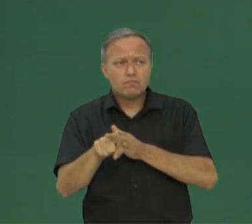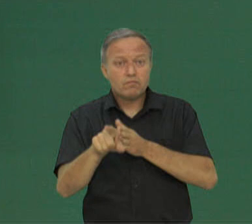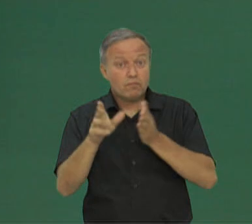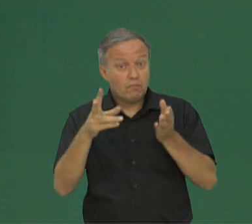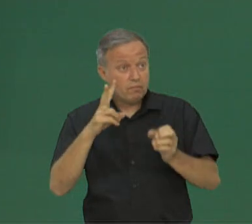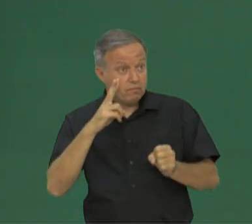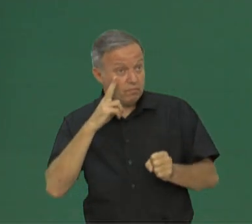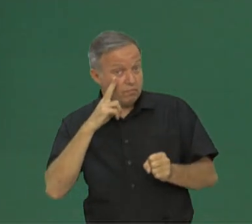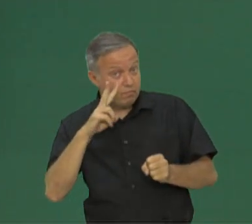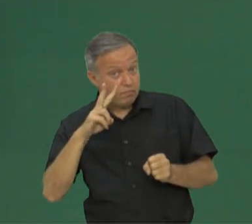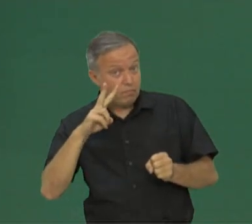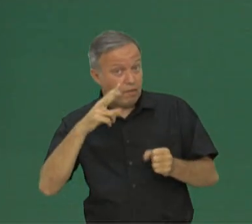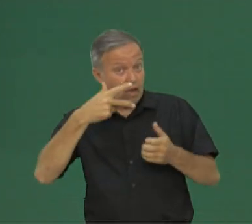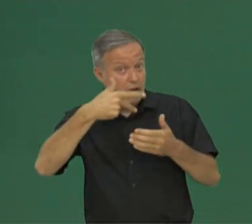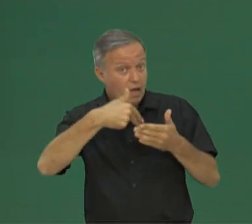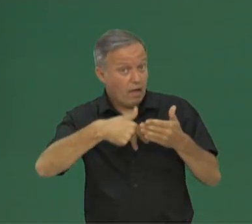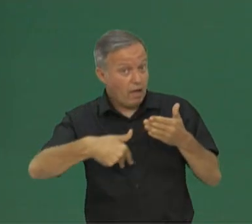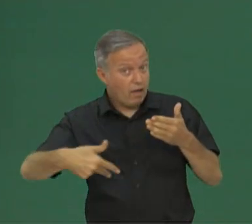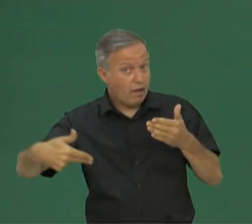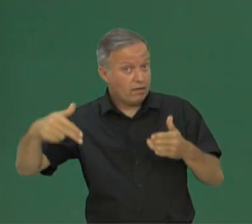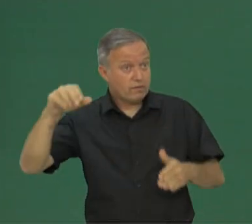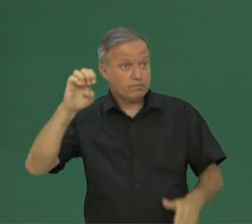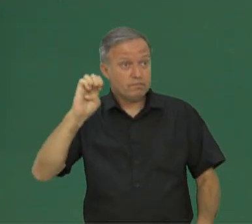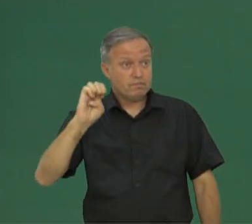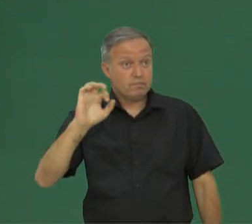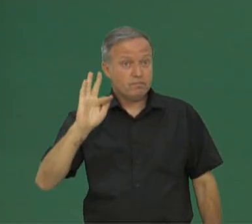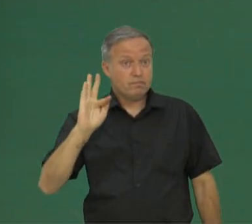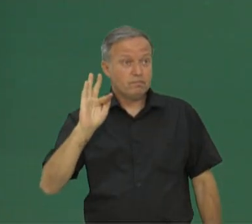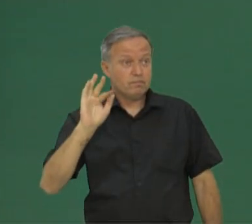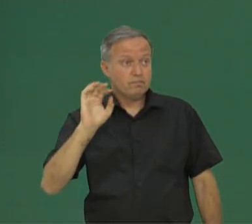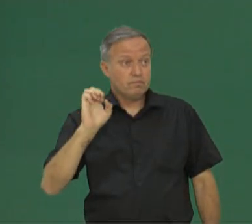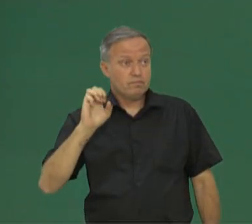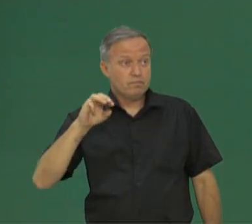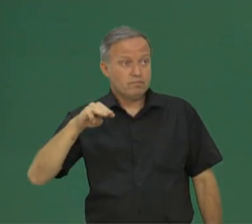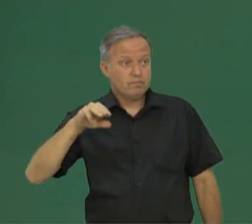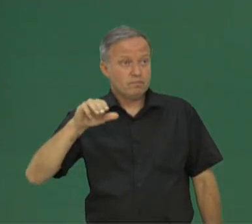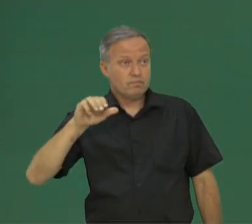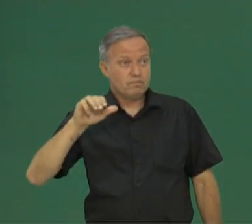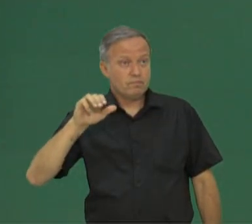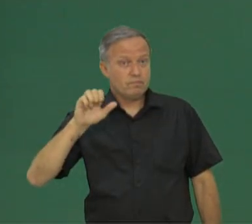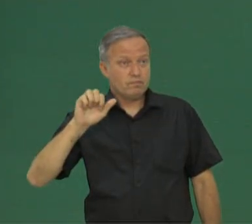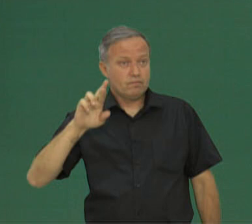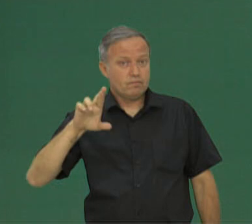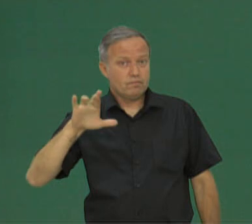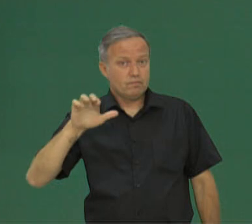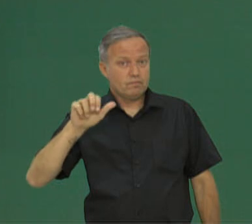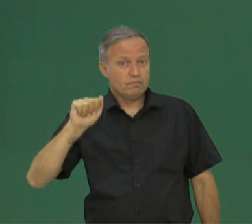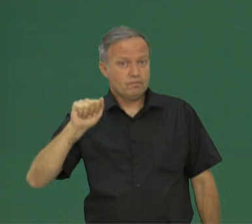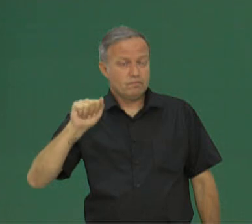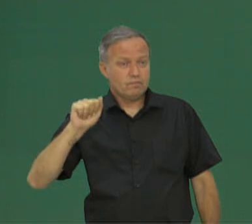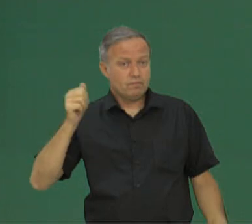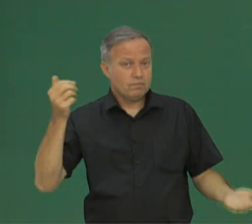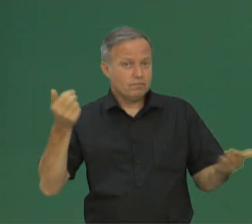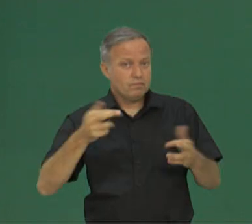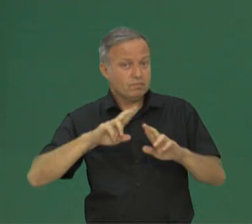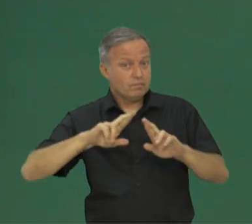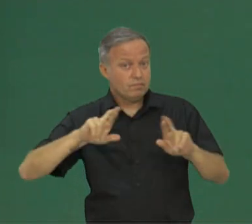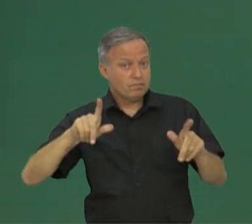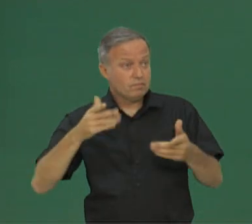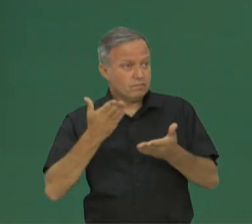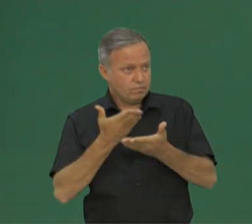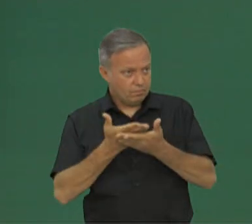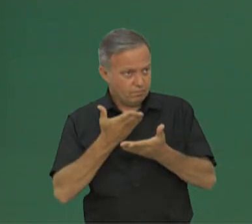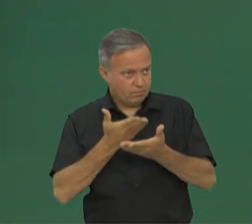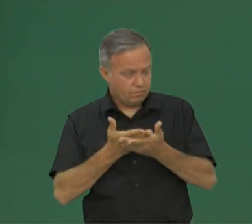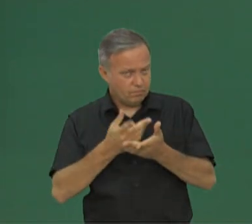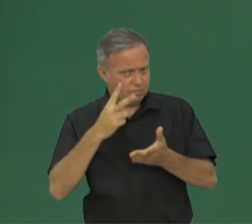gente viu ali o que é arte efêmera, a gente relembrou algumas coisas da aula passada. Eu vou começar com um exercício diferente essa aula. Vamos